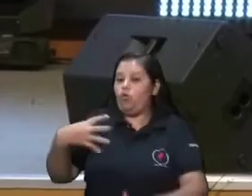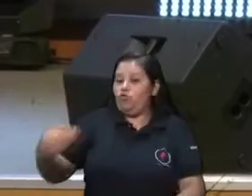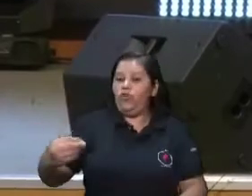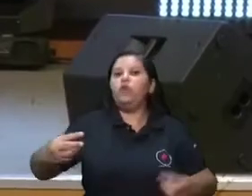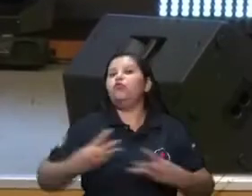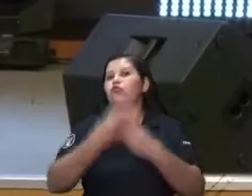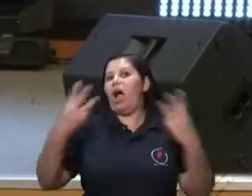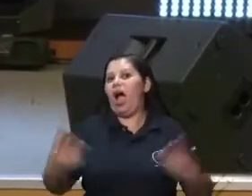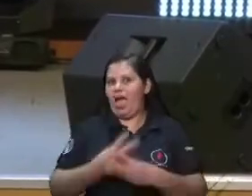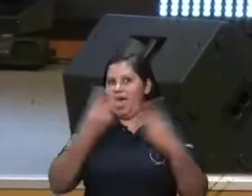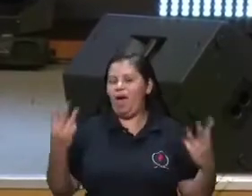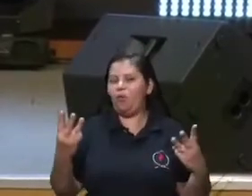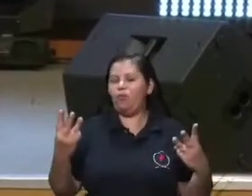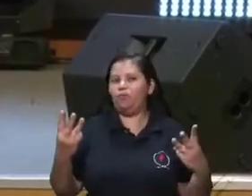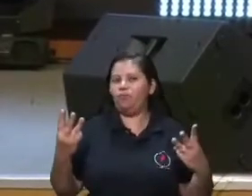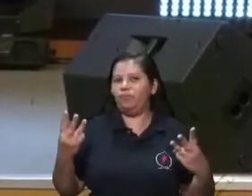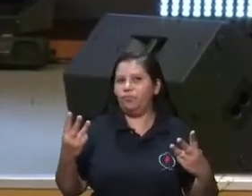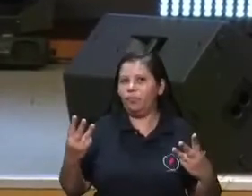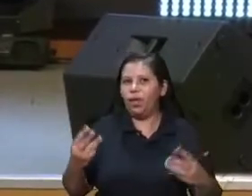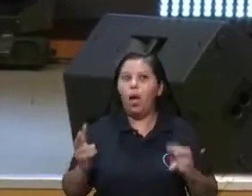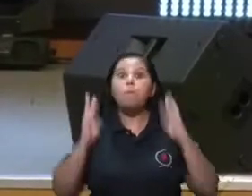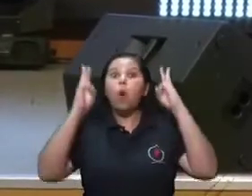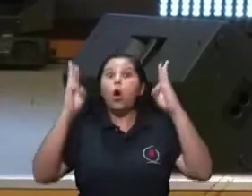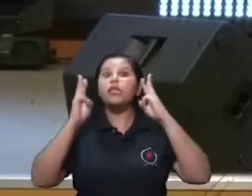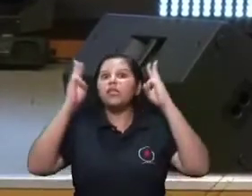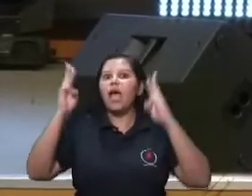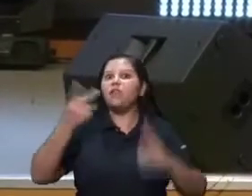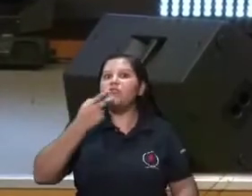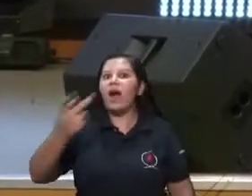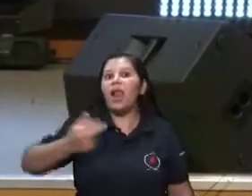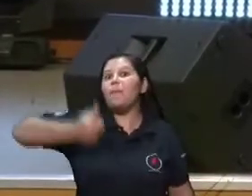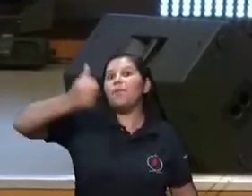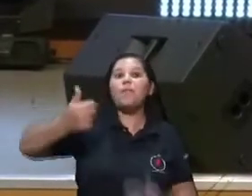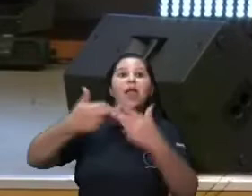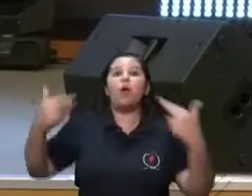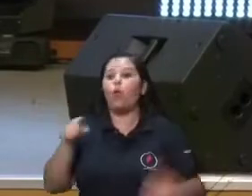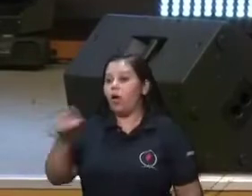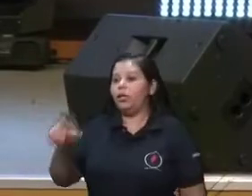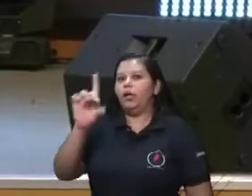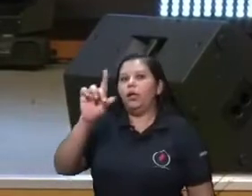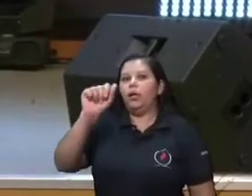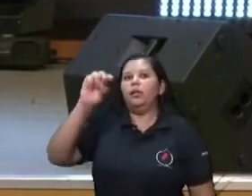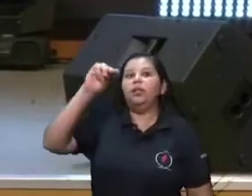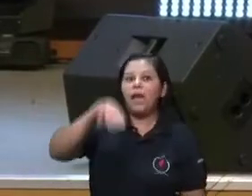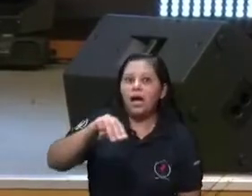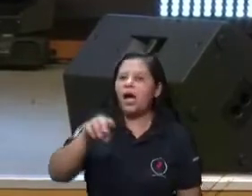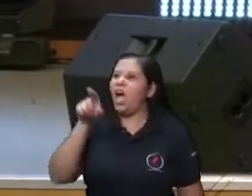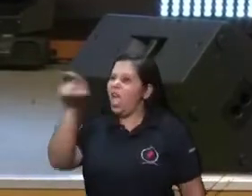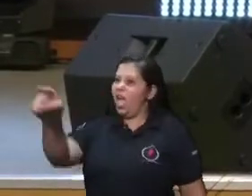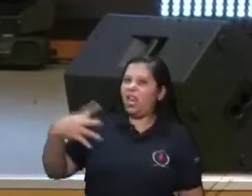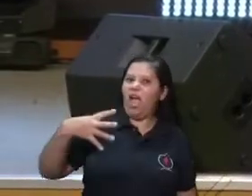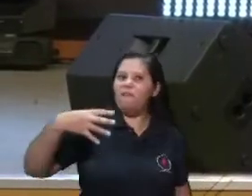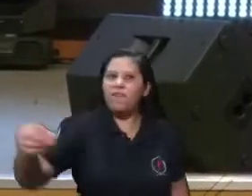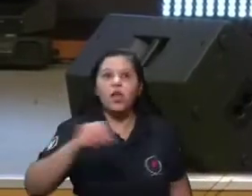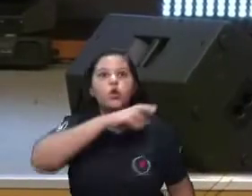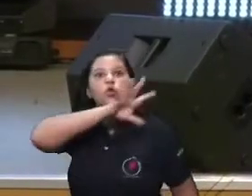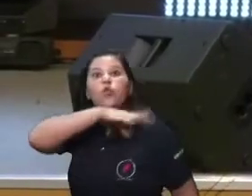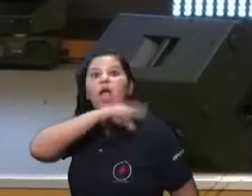22. Sabe qual é a primeira coisa que ele diz sobre Dan? Dan é filho do leão.